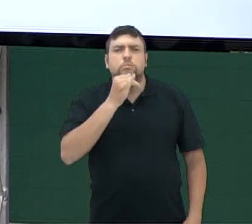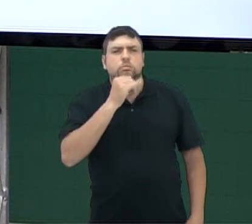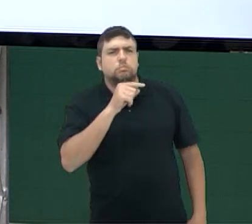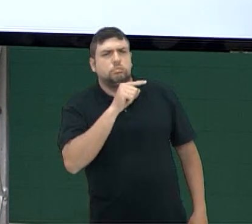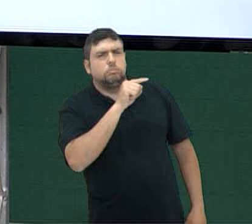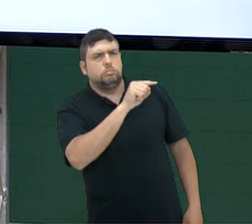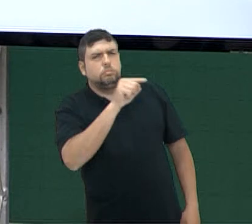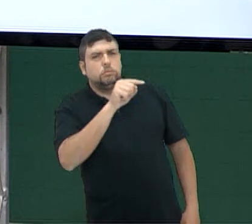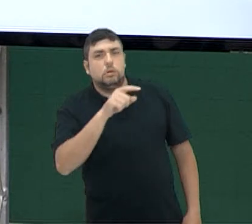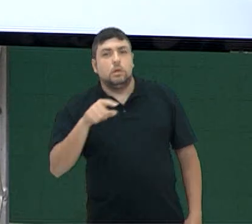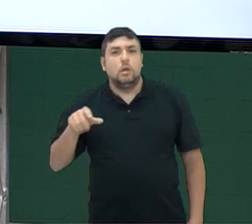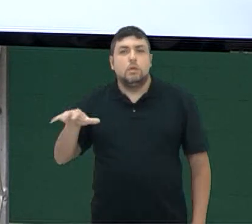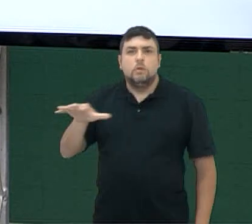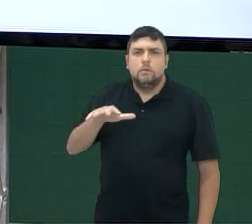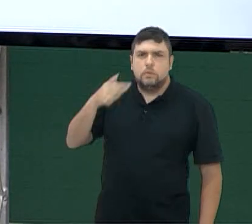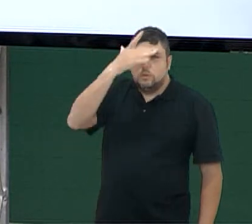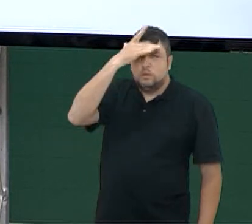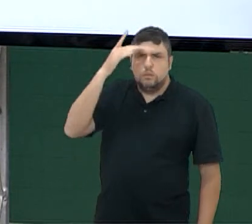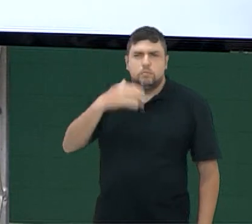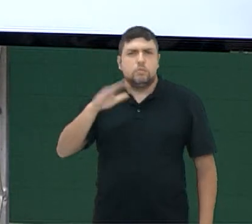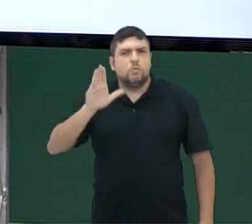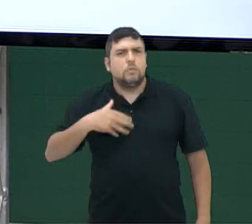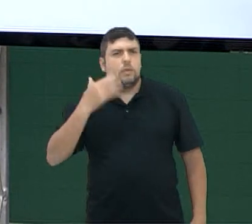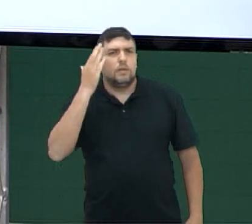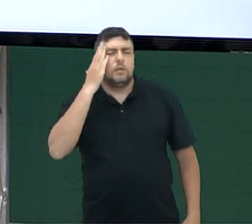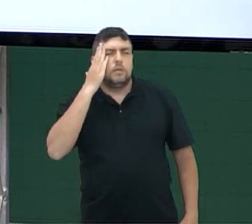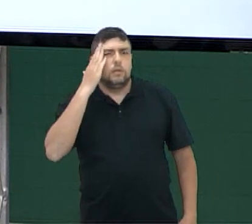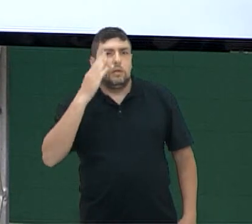as pessoas também reconheçam e usa como